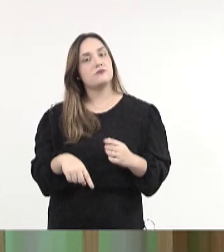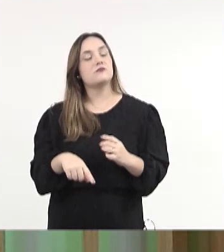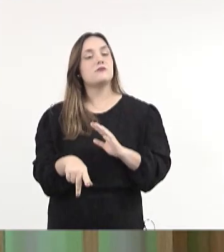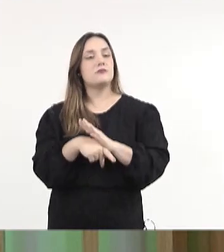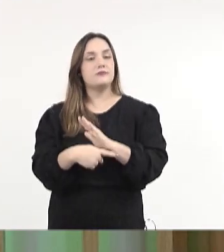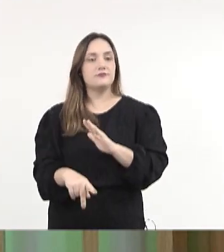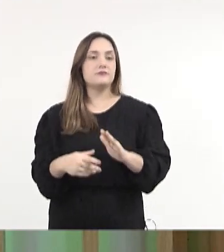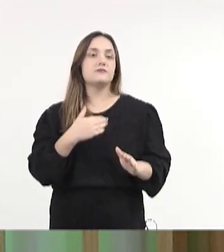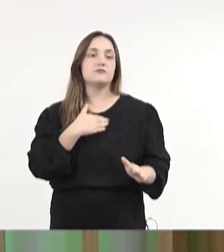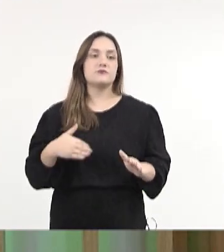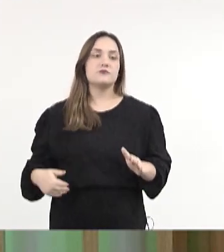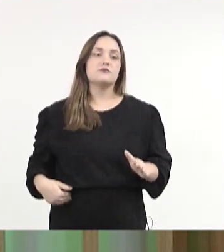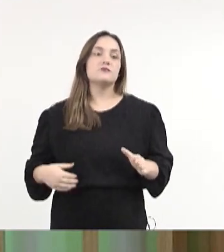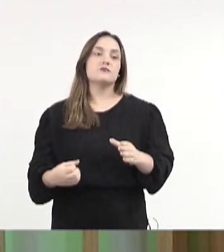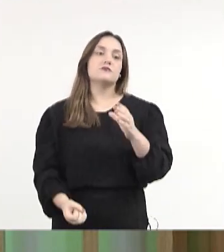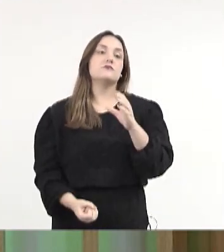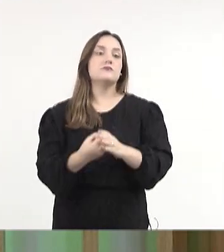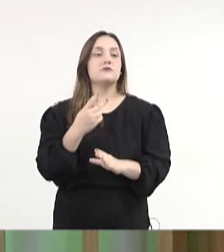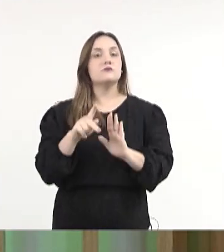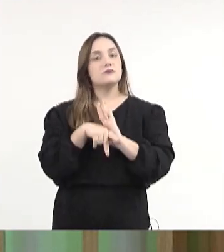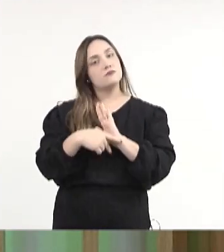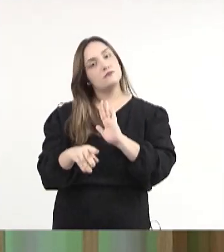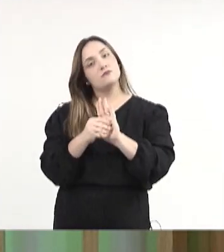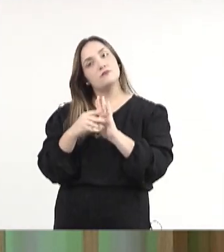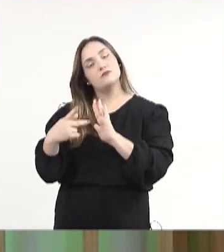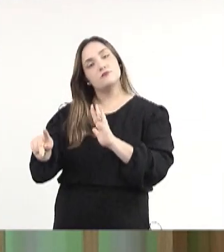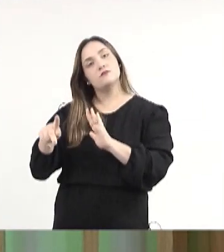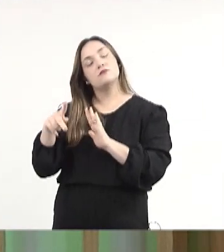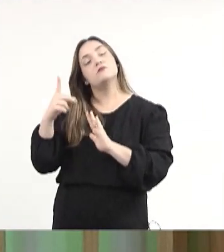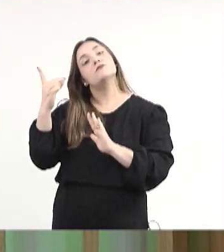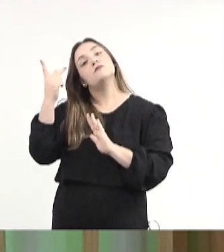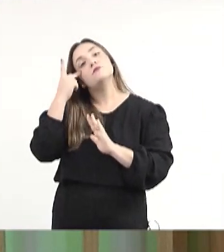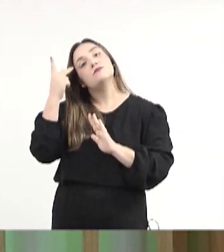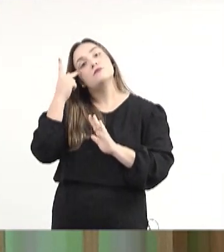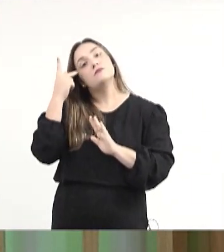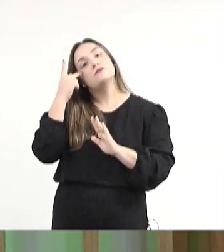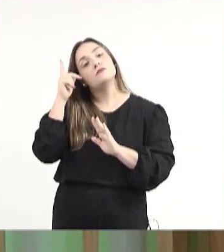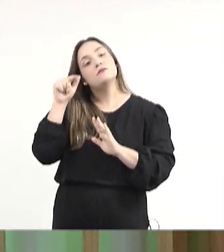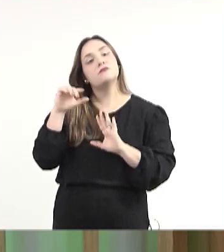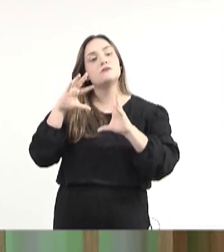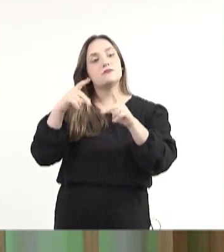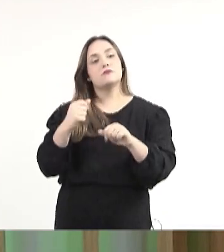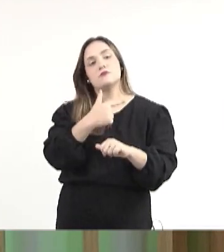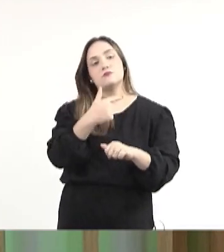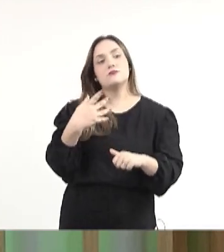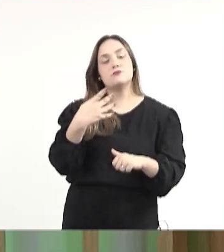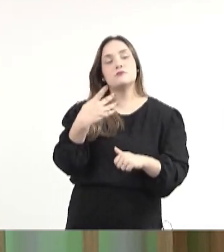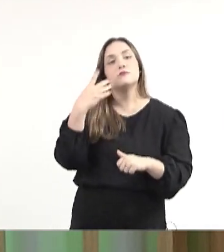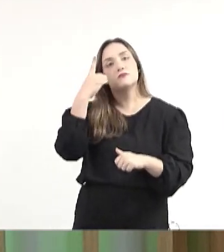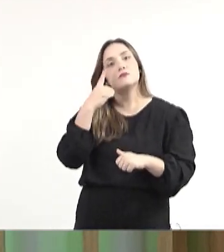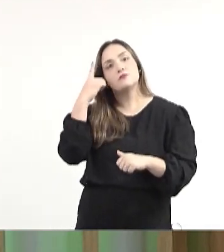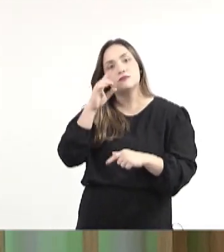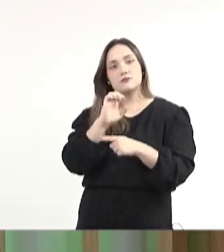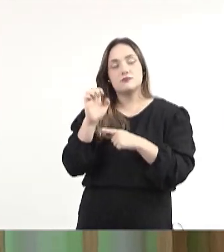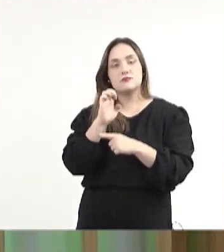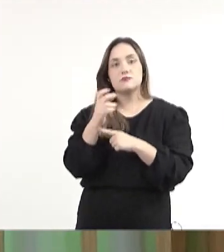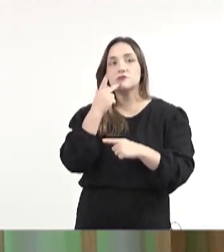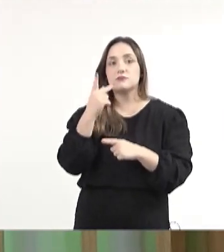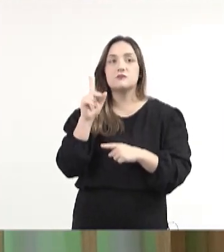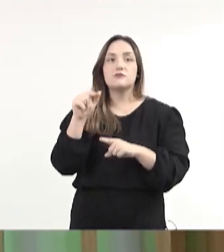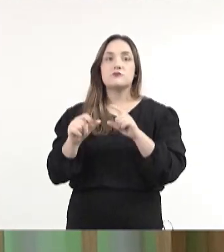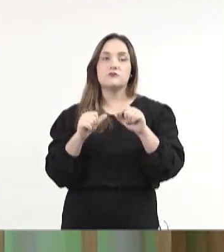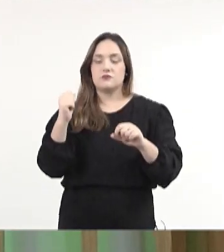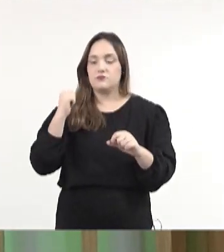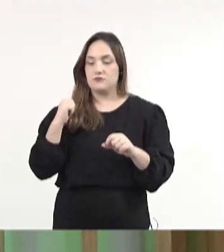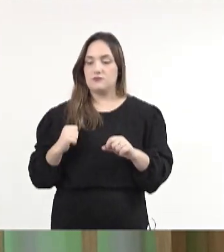um requerimento, uma indicação apresentada por ele e aprovada pelos 24 deputados estaduais, programa que fornece umas espécies